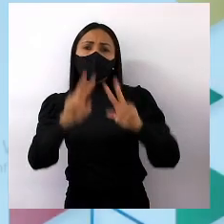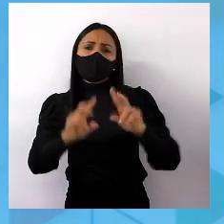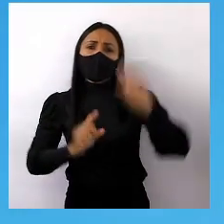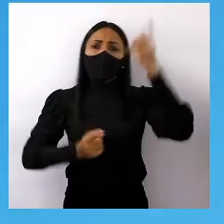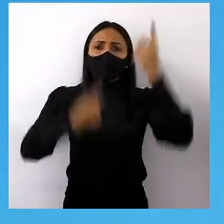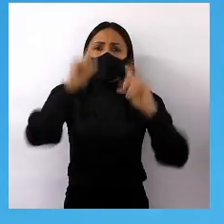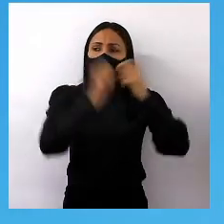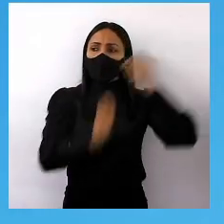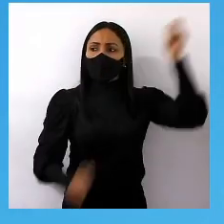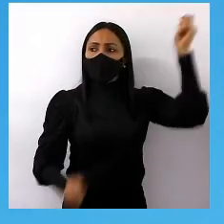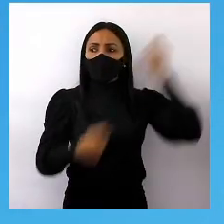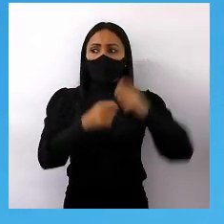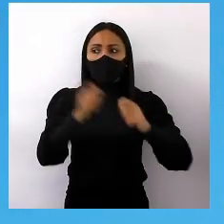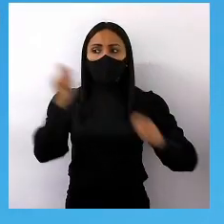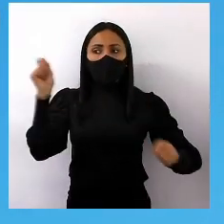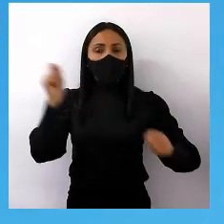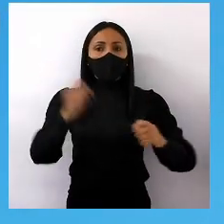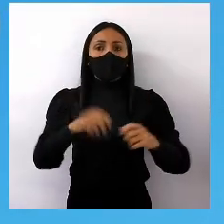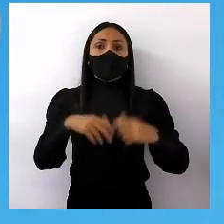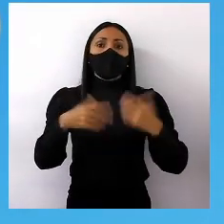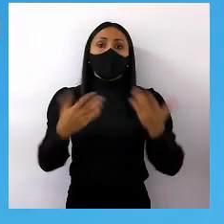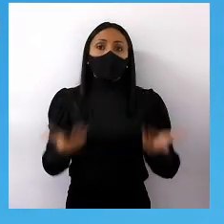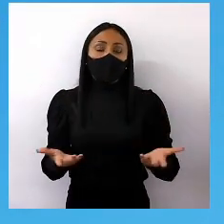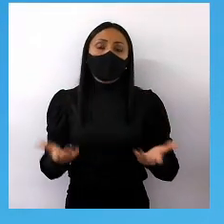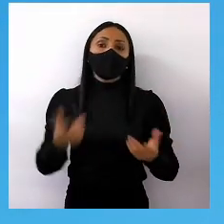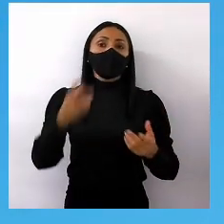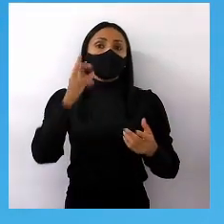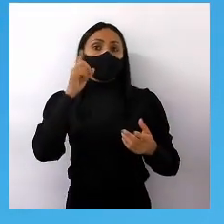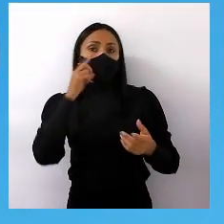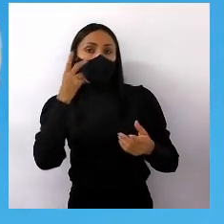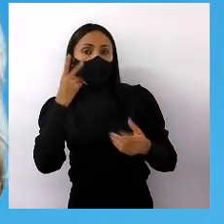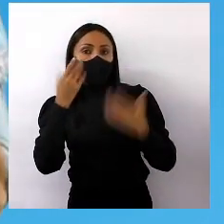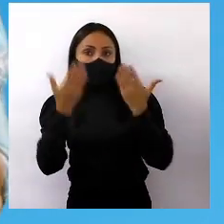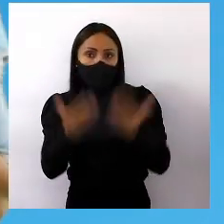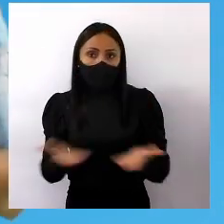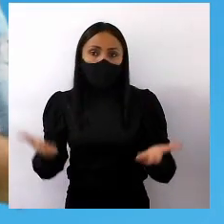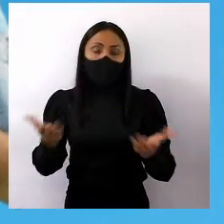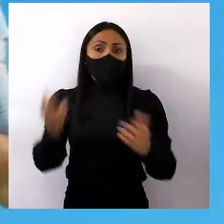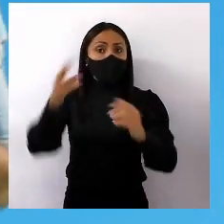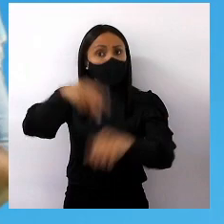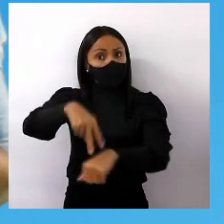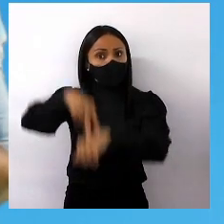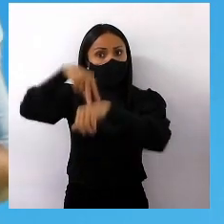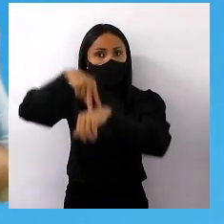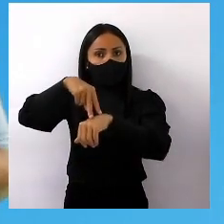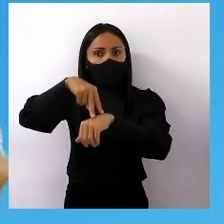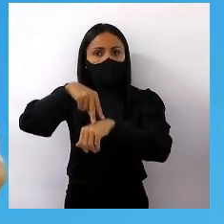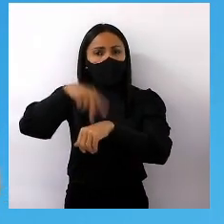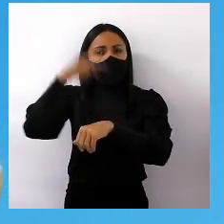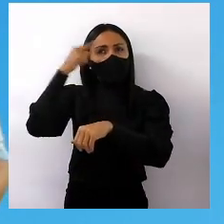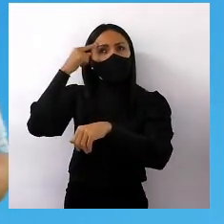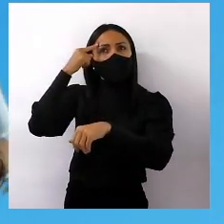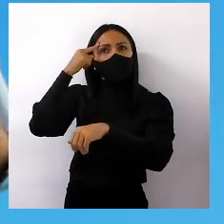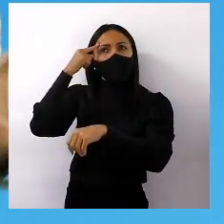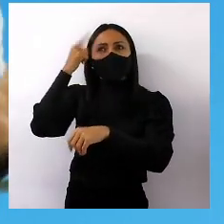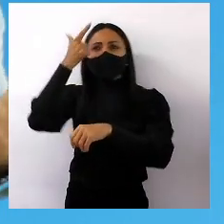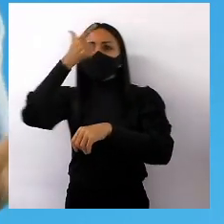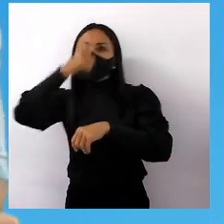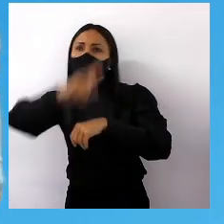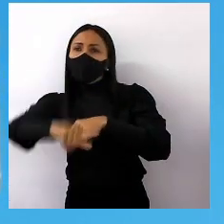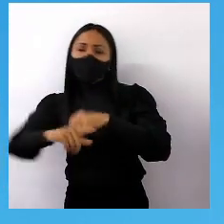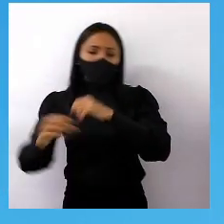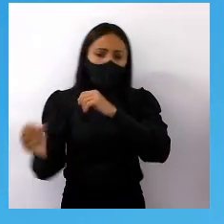por um brincante na rua, mas aquilo que ele observa, ele traz para o palco, ele recria, ele coloca esse movimento de